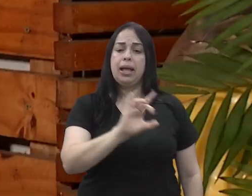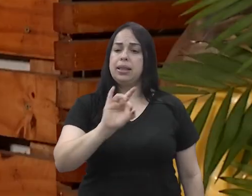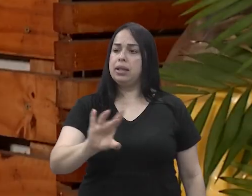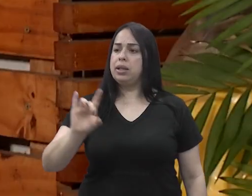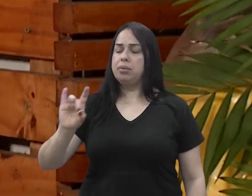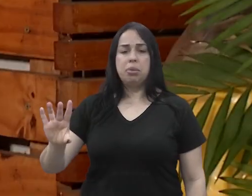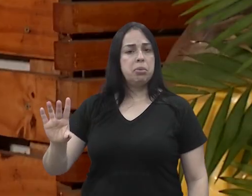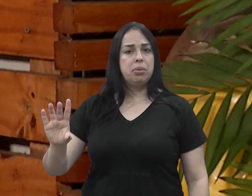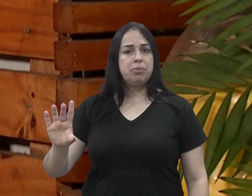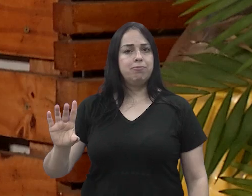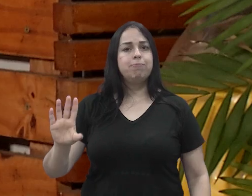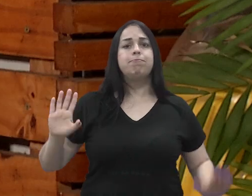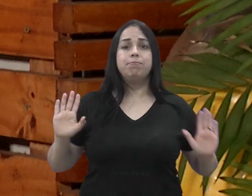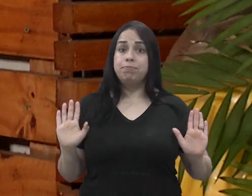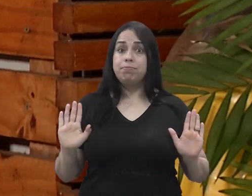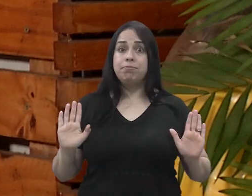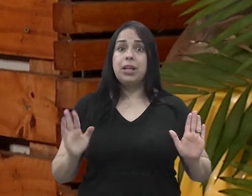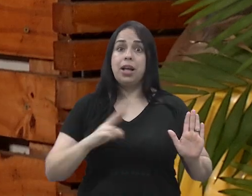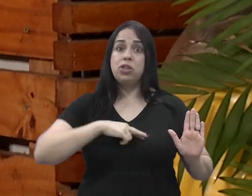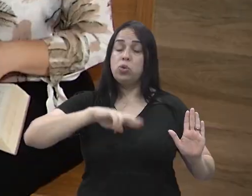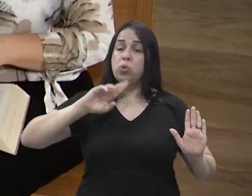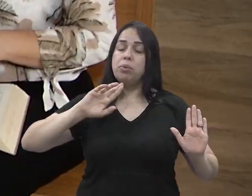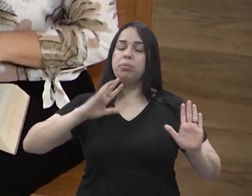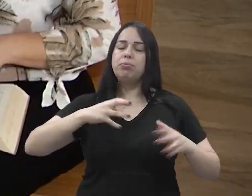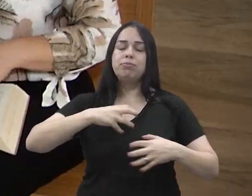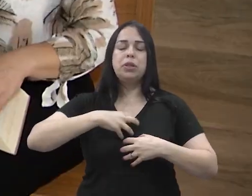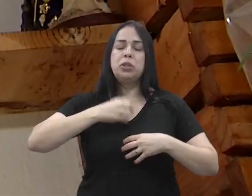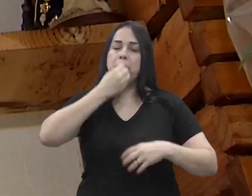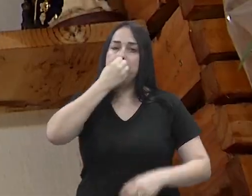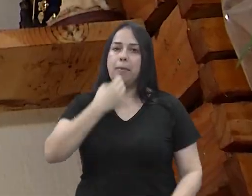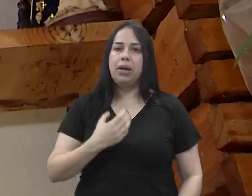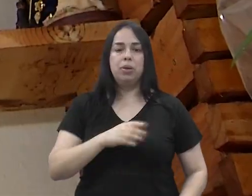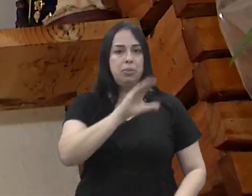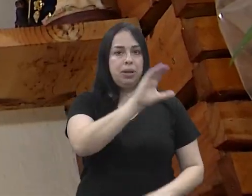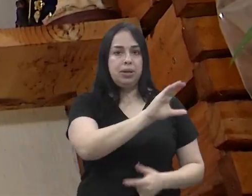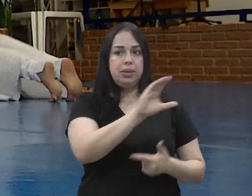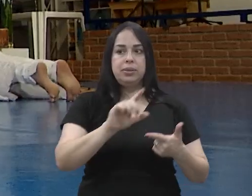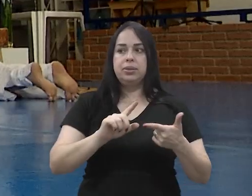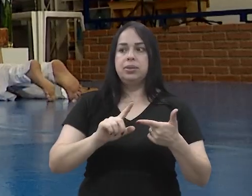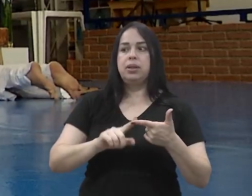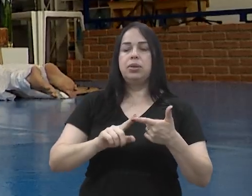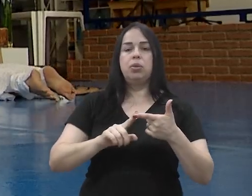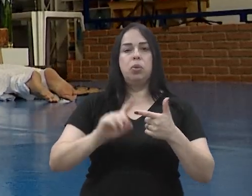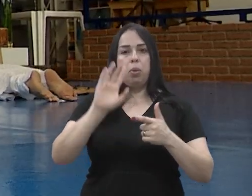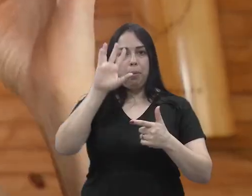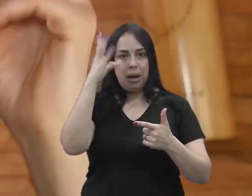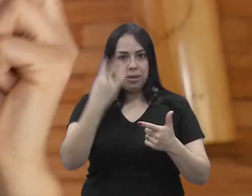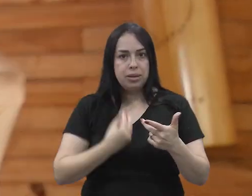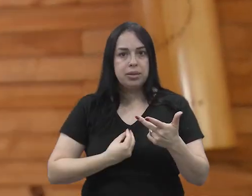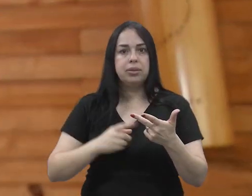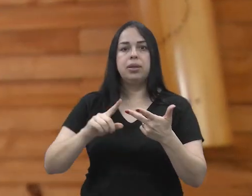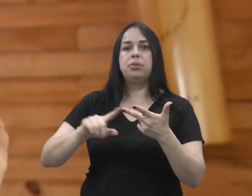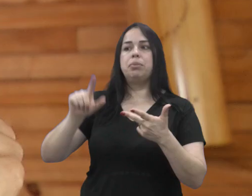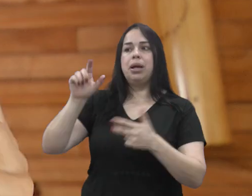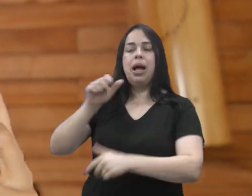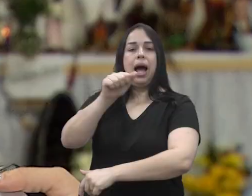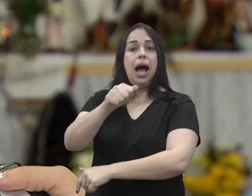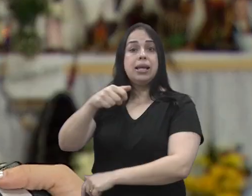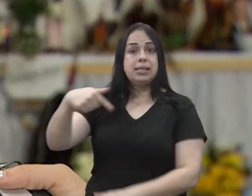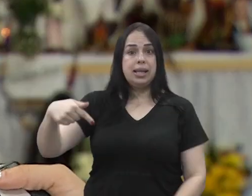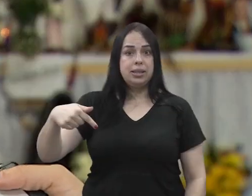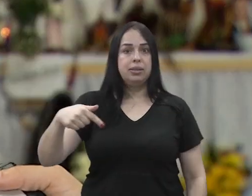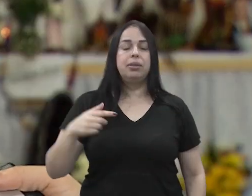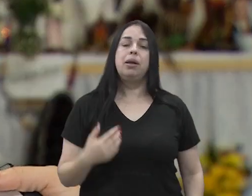uma exerce a crença que escolheu, da maneira que se sente bem. Uma católica, outra umbandista e uma adventista.